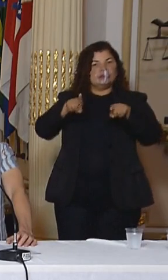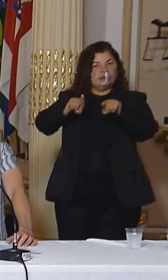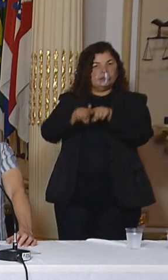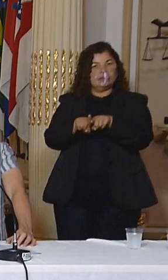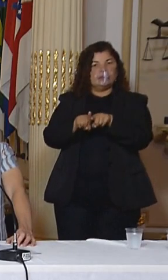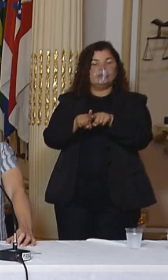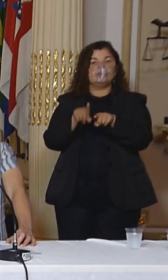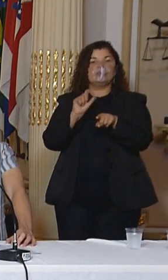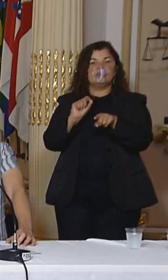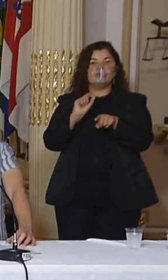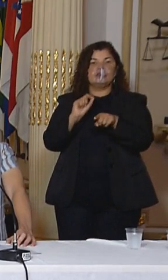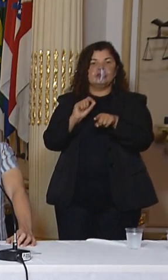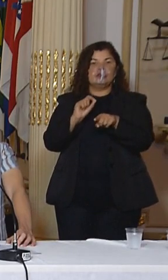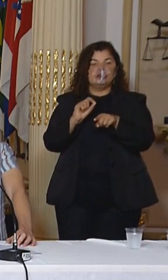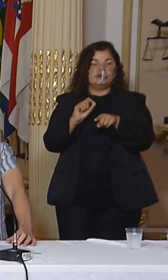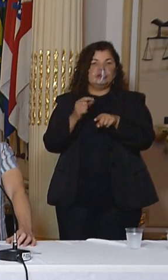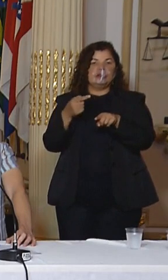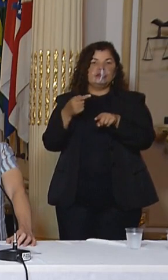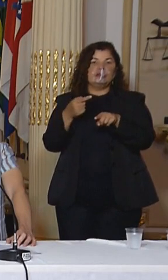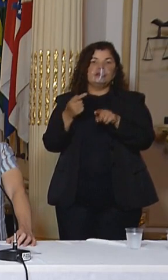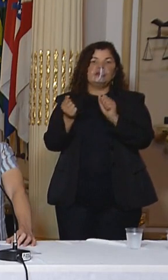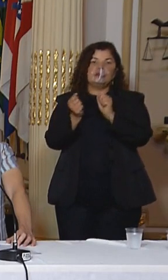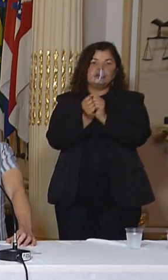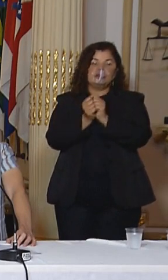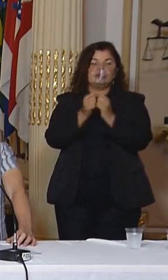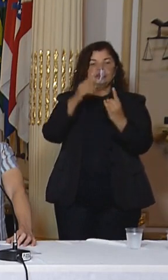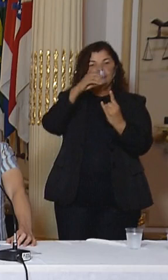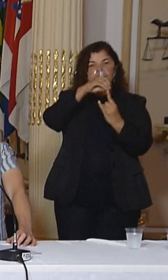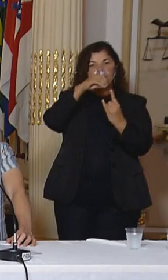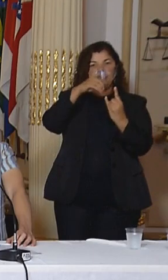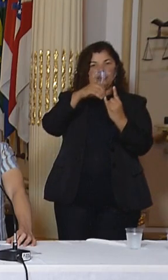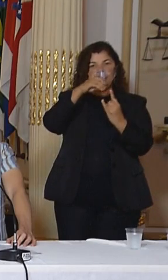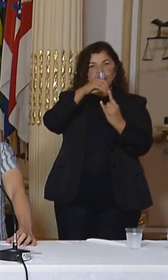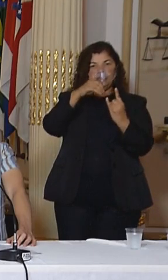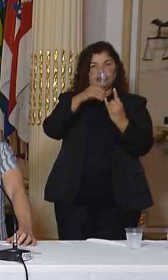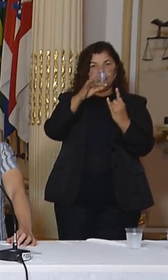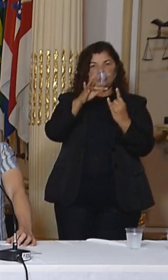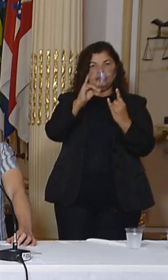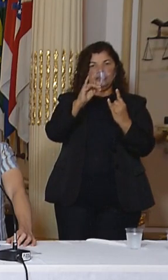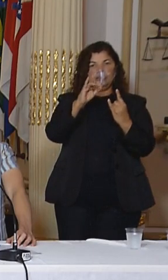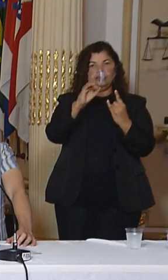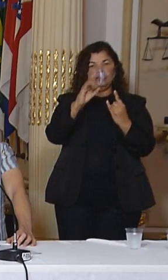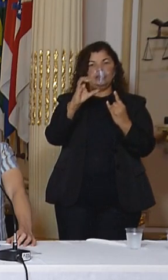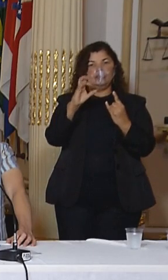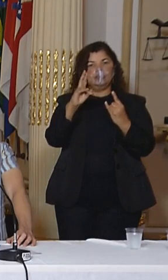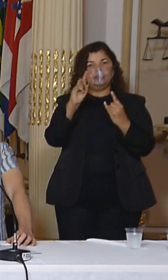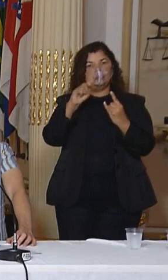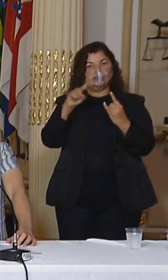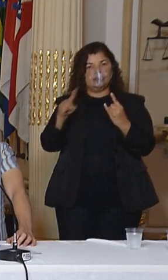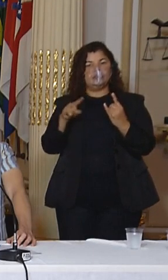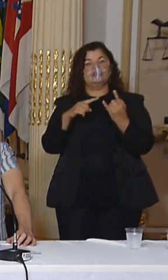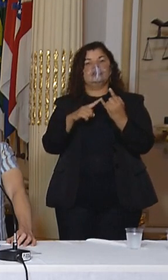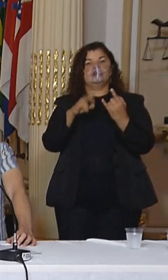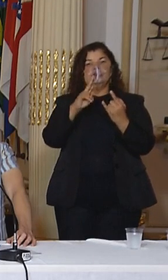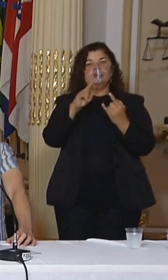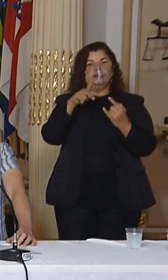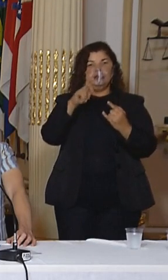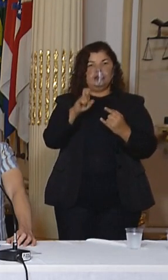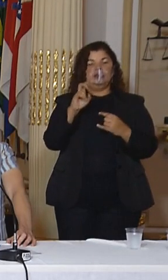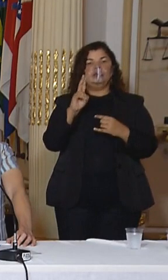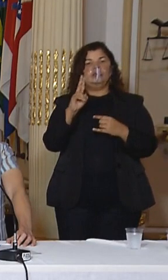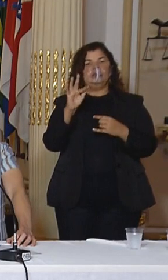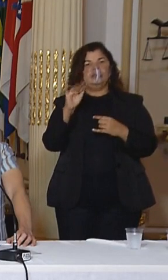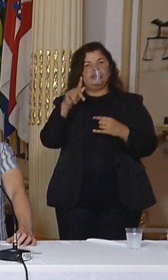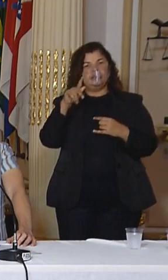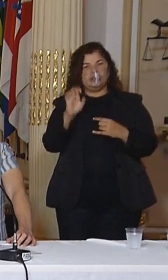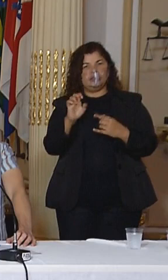estar à frente a Fiocruz de Pernambuco, o Instituto Ageu Magalhães, junto com a UPE, a UFPE, junto